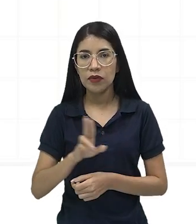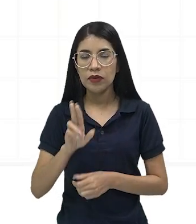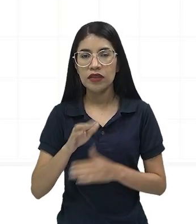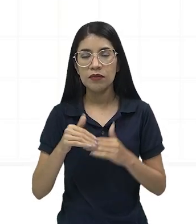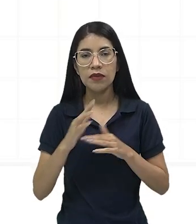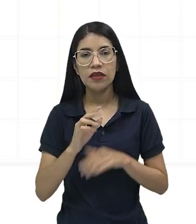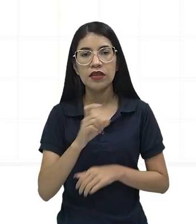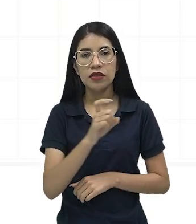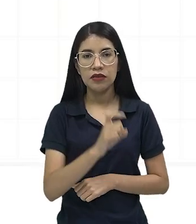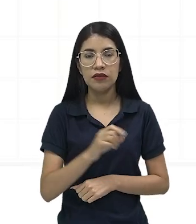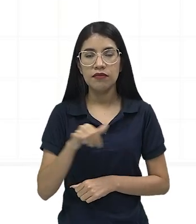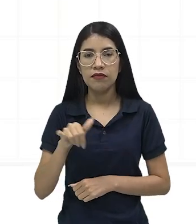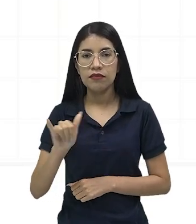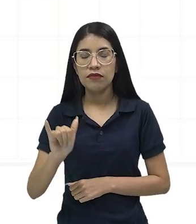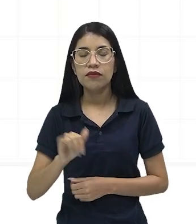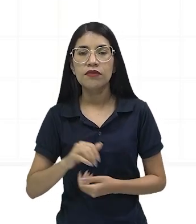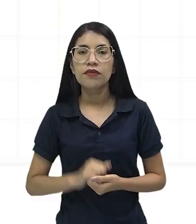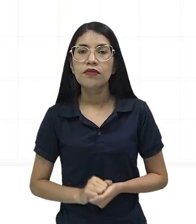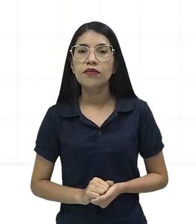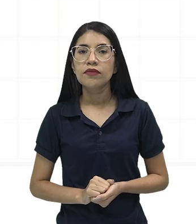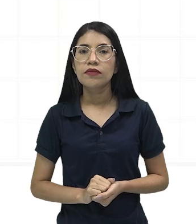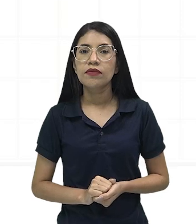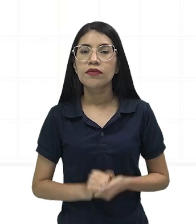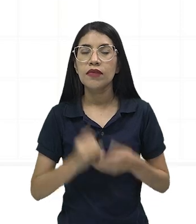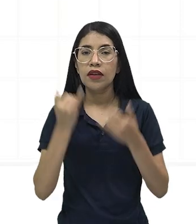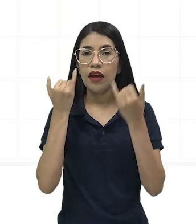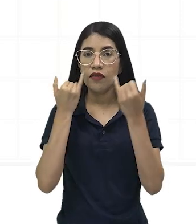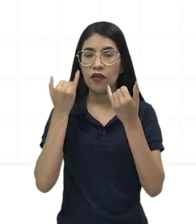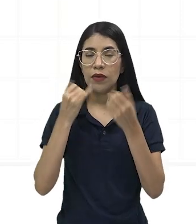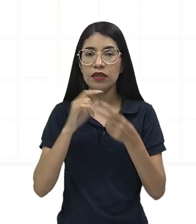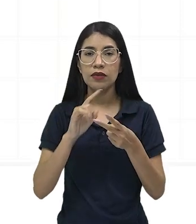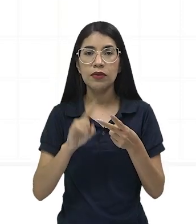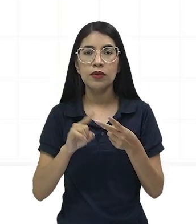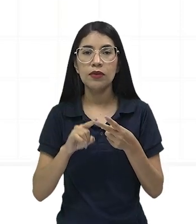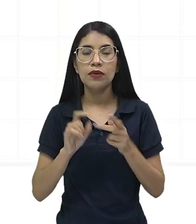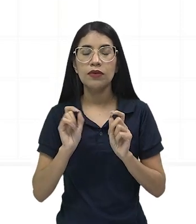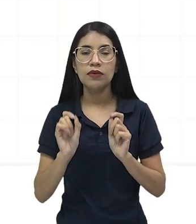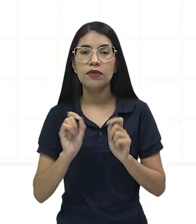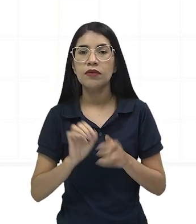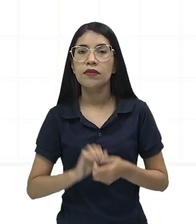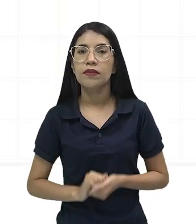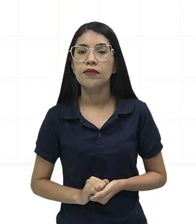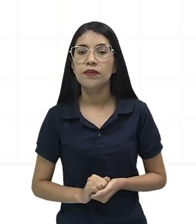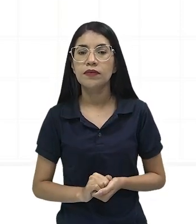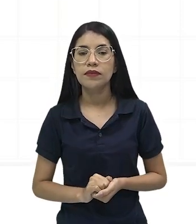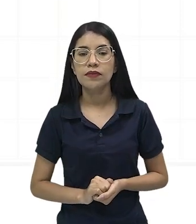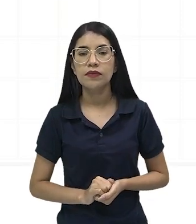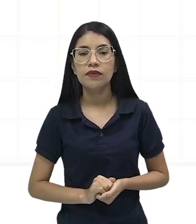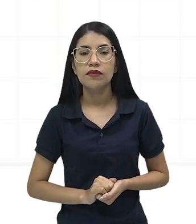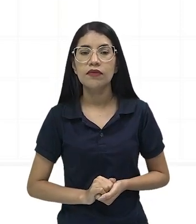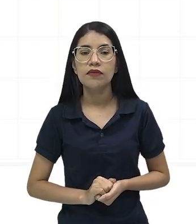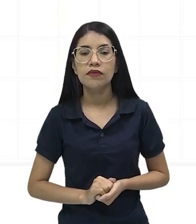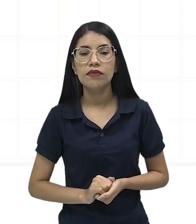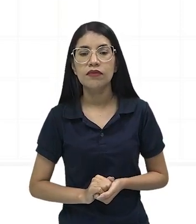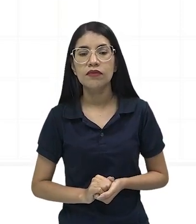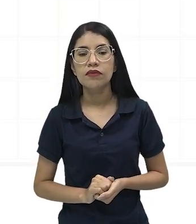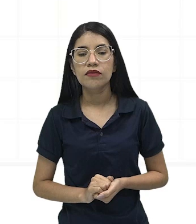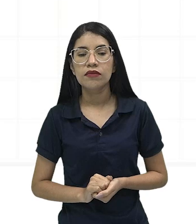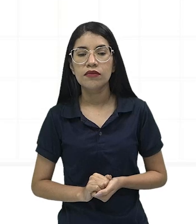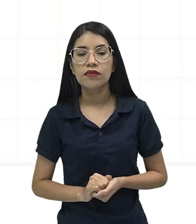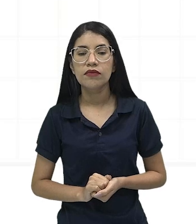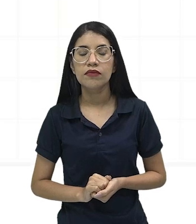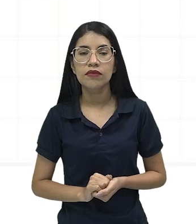y. Vamos à segunda informação. A segunda informação diz